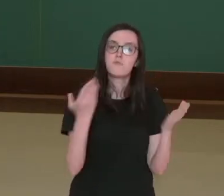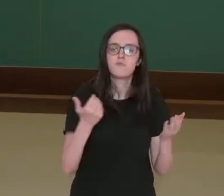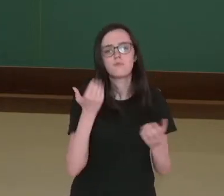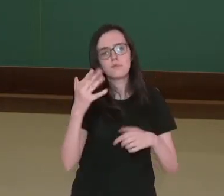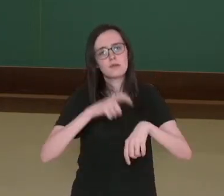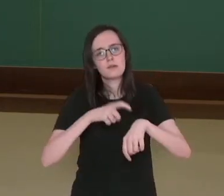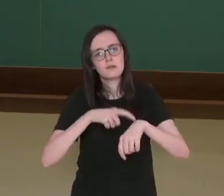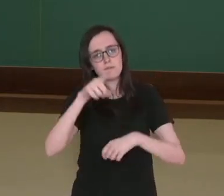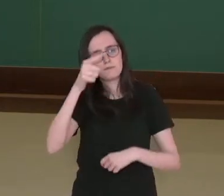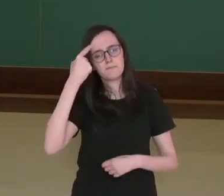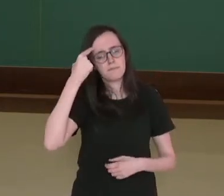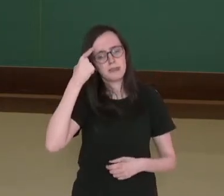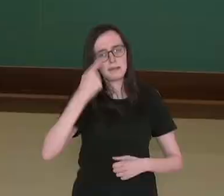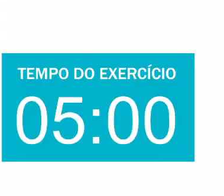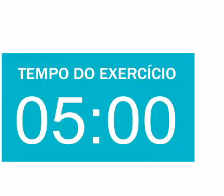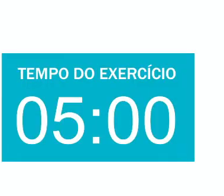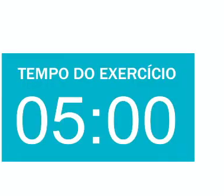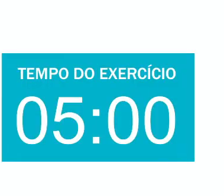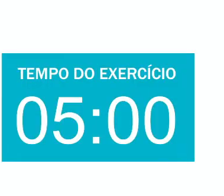dar um tempinho para vocês pensarem.